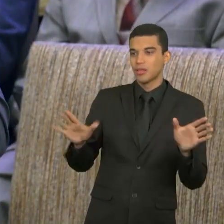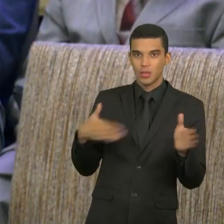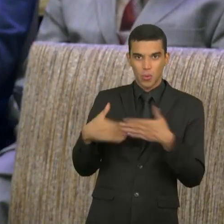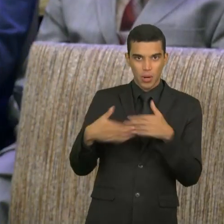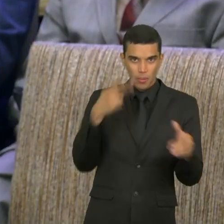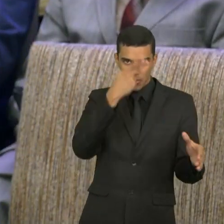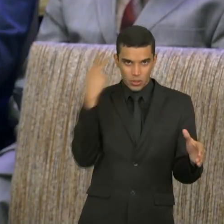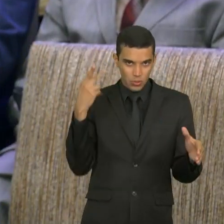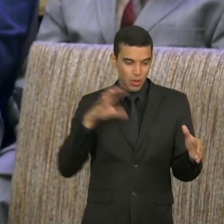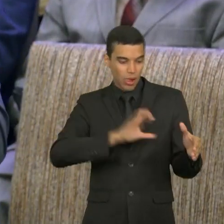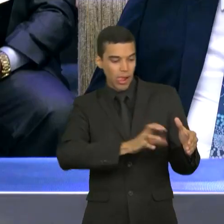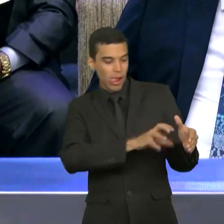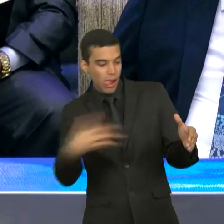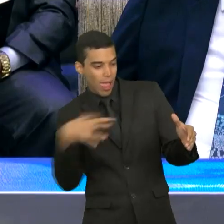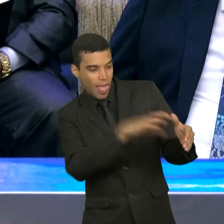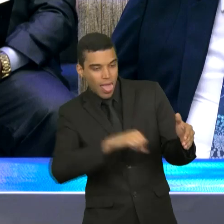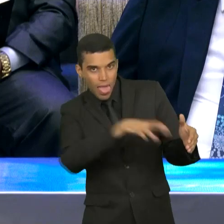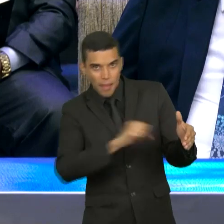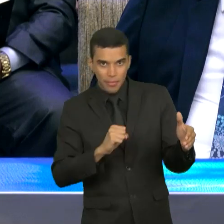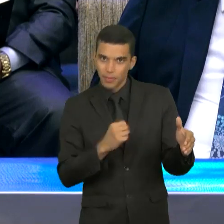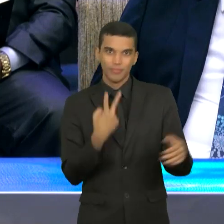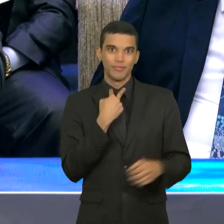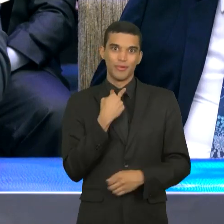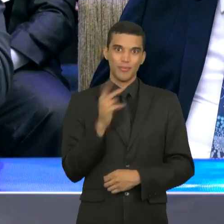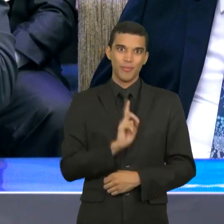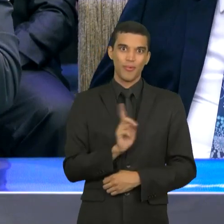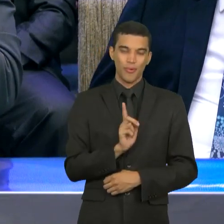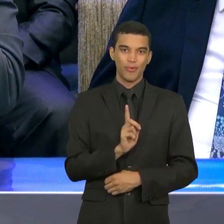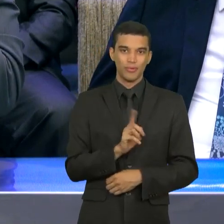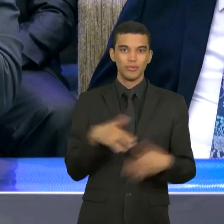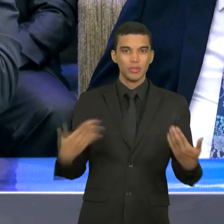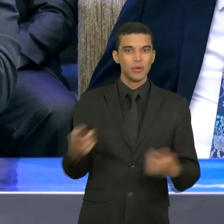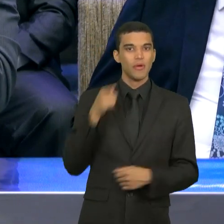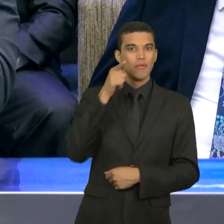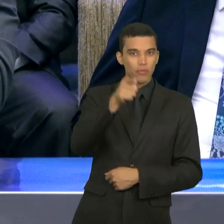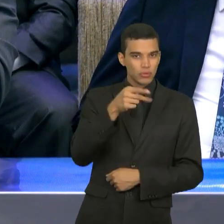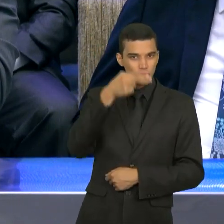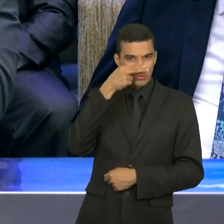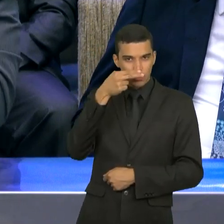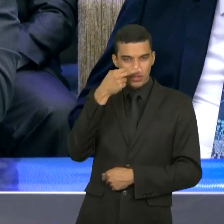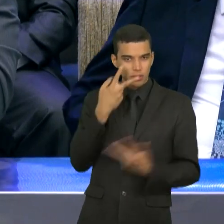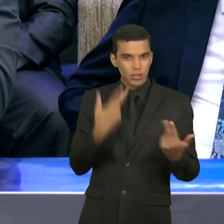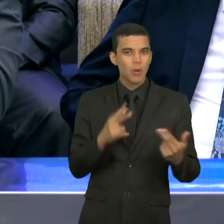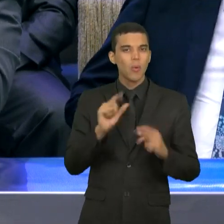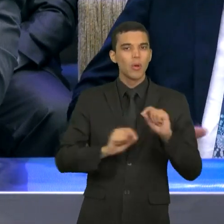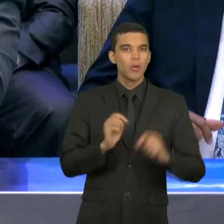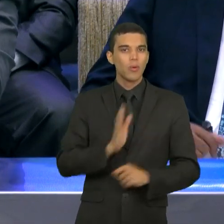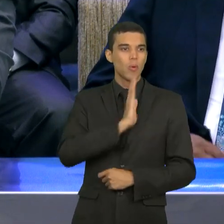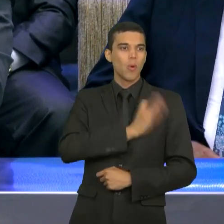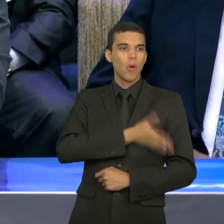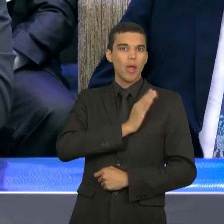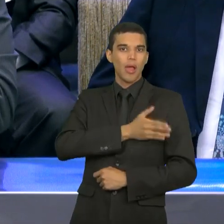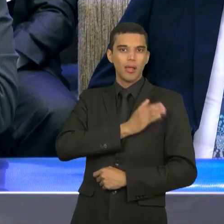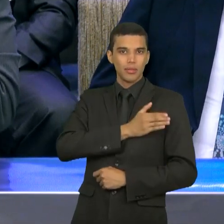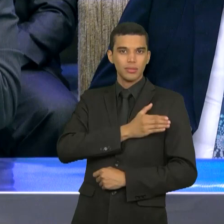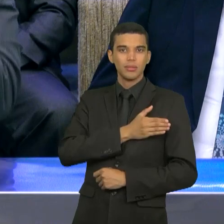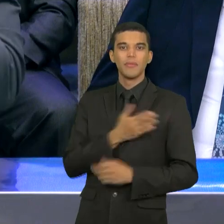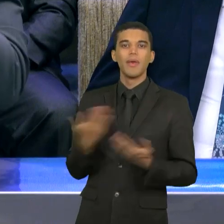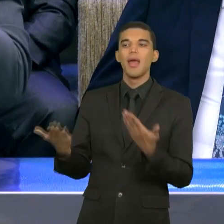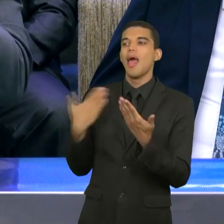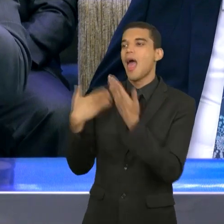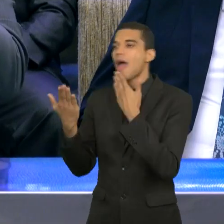na conversa nem na murmuração de alguém não se deixe vulnerábilizar pela ameaça de Ninguém